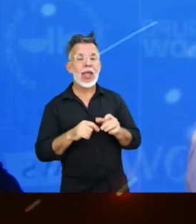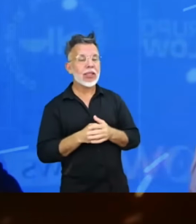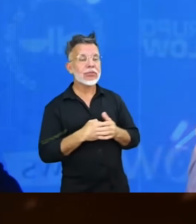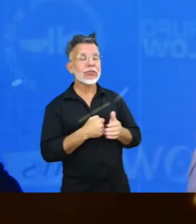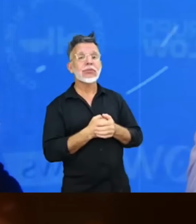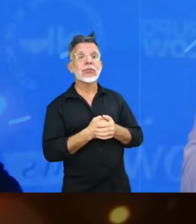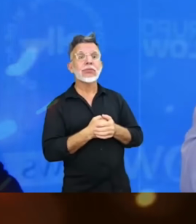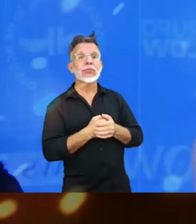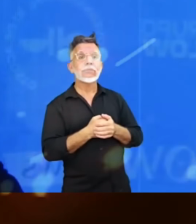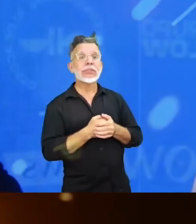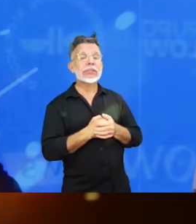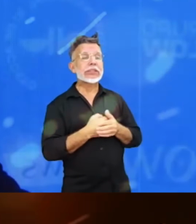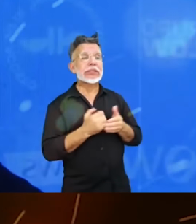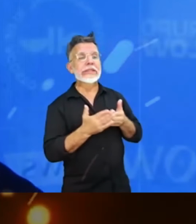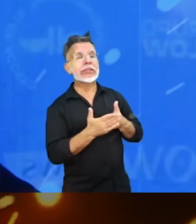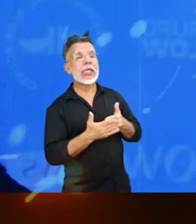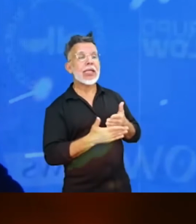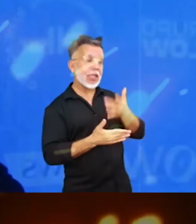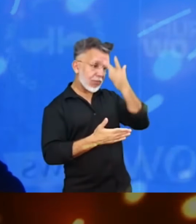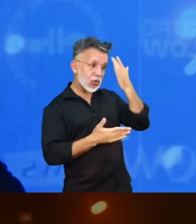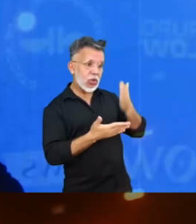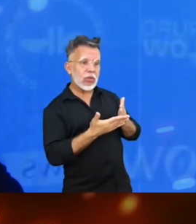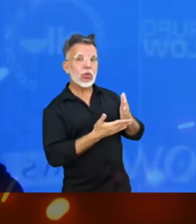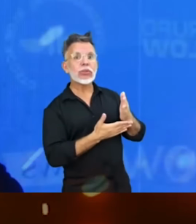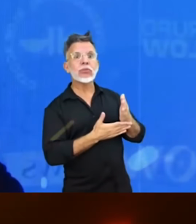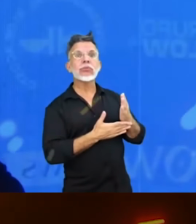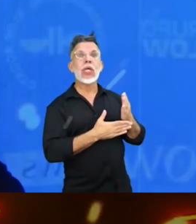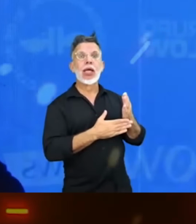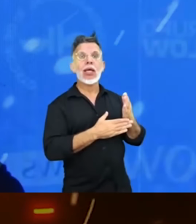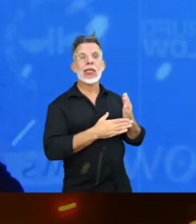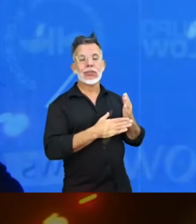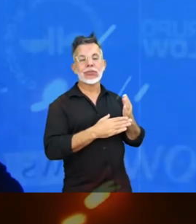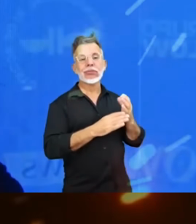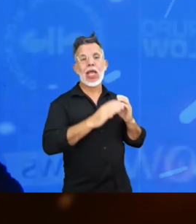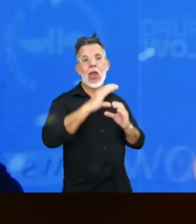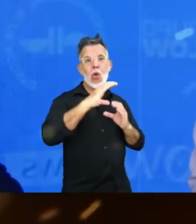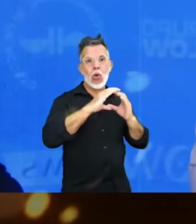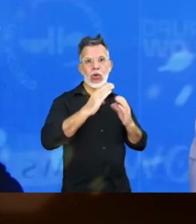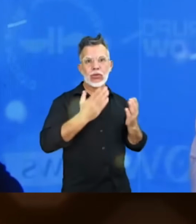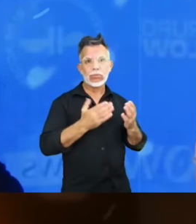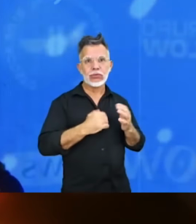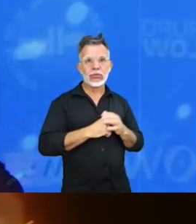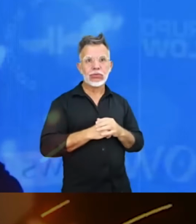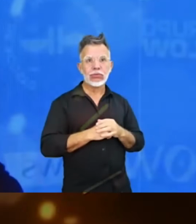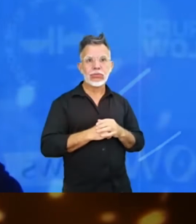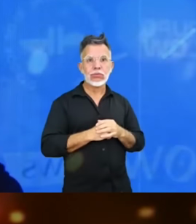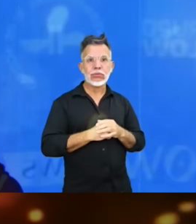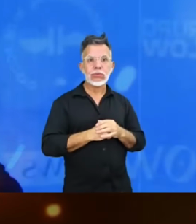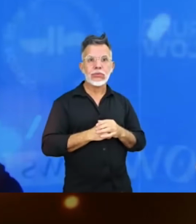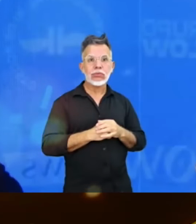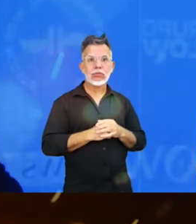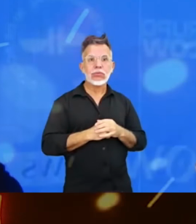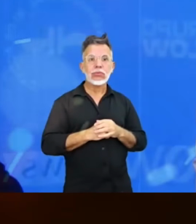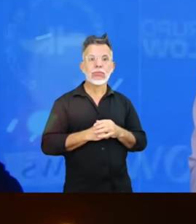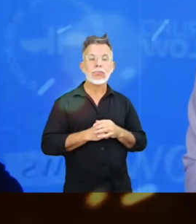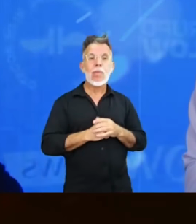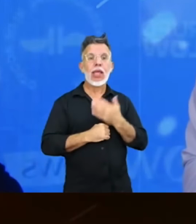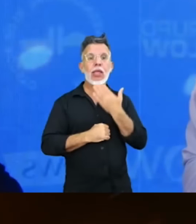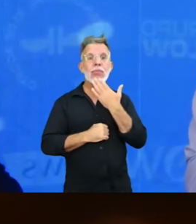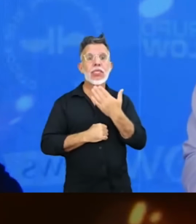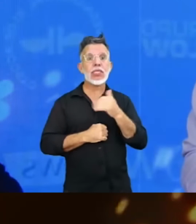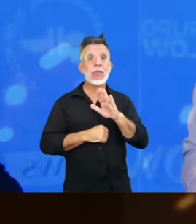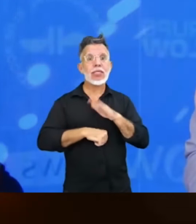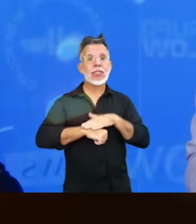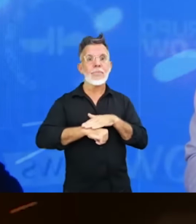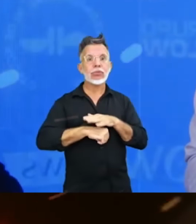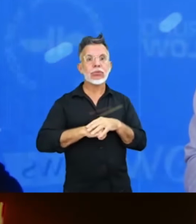elas tiverem elas tiverem de fato eu preciso do tempo recomposto que eu fui atrapalhado pode não se tempo tá correndo não mas